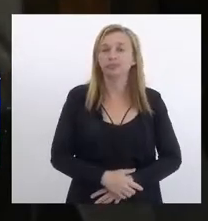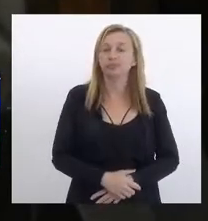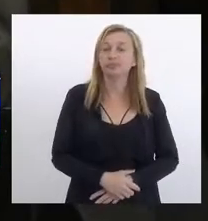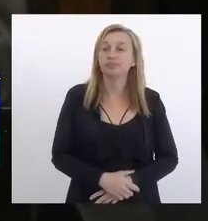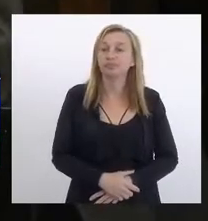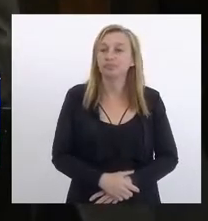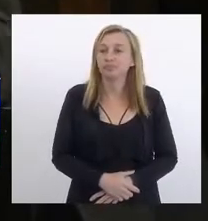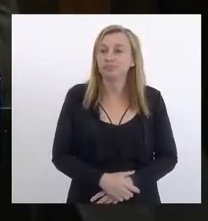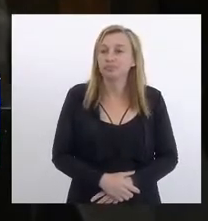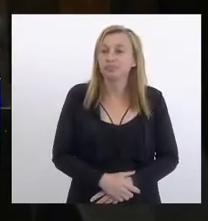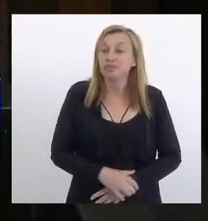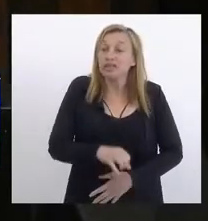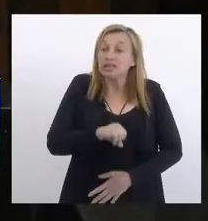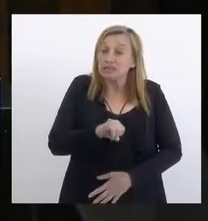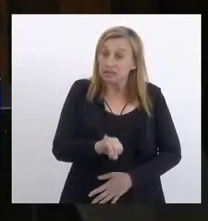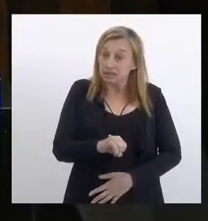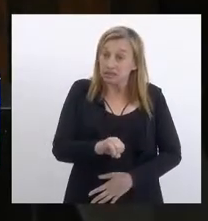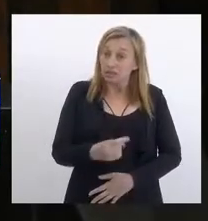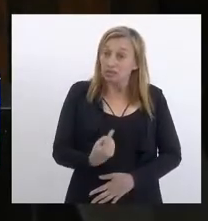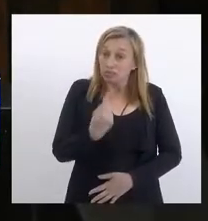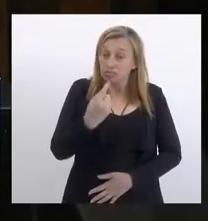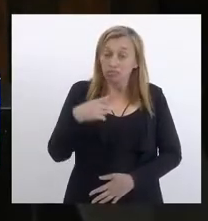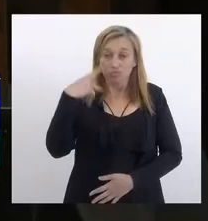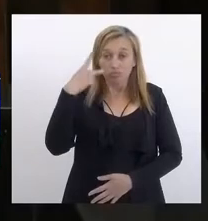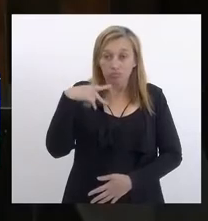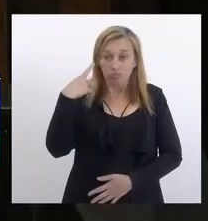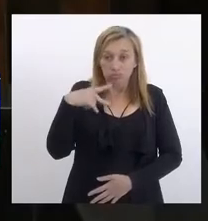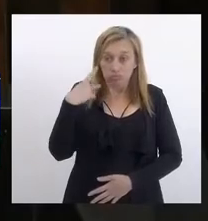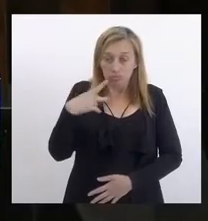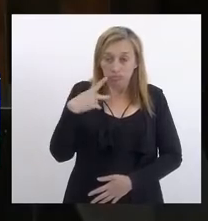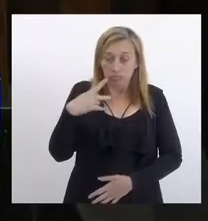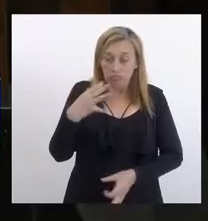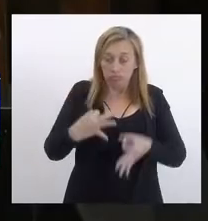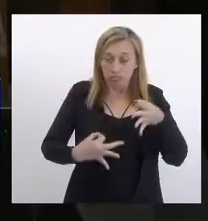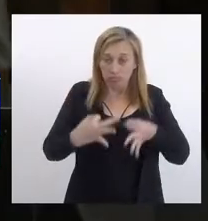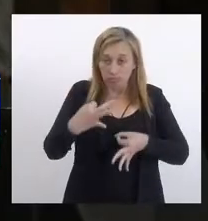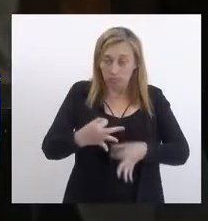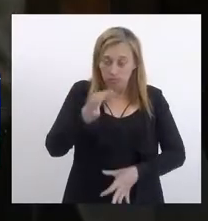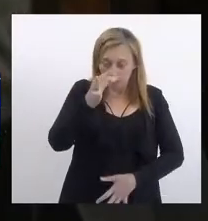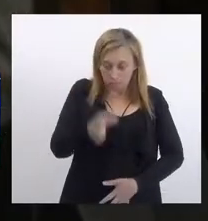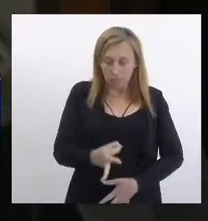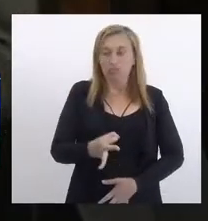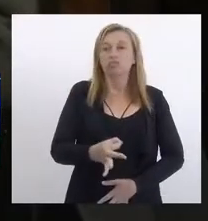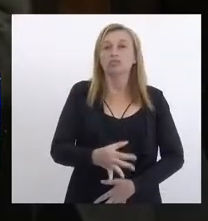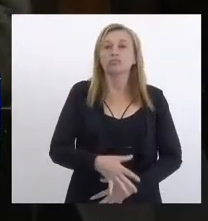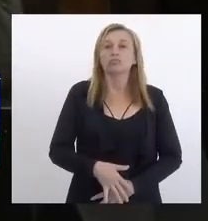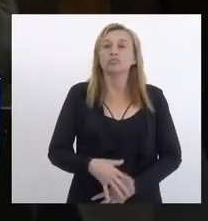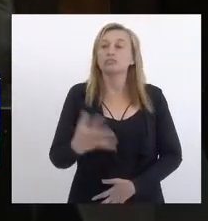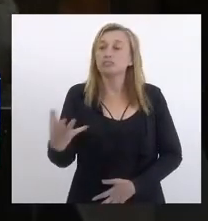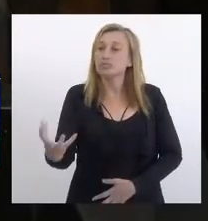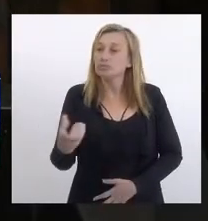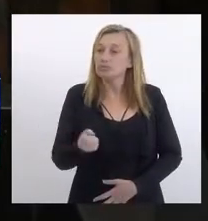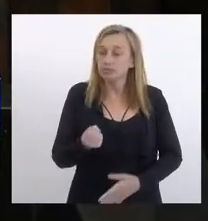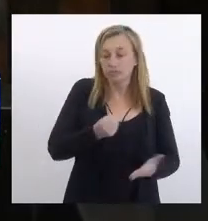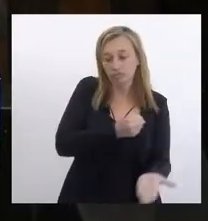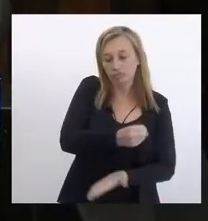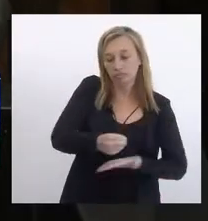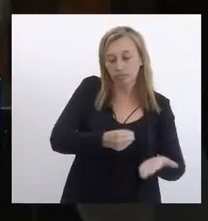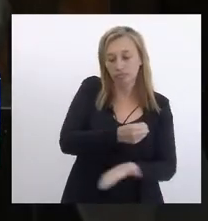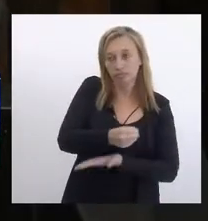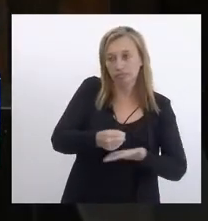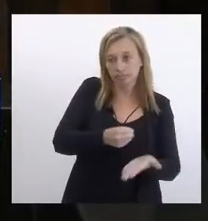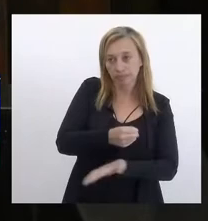Ora, se um parlamentar, de forma justa e correta, recebe da base do